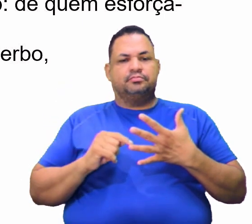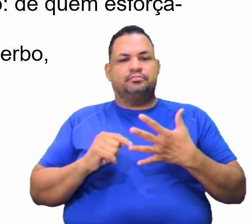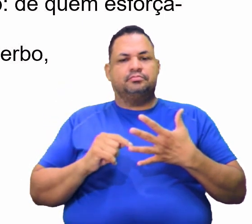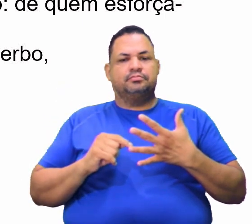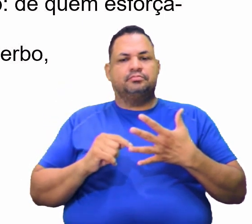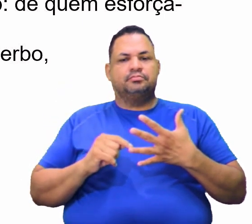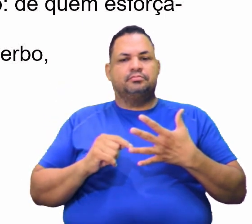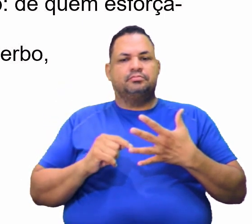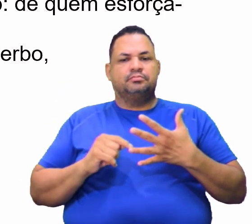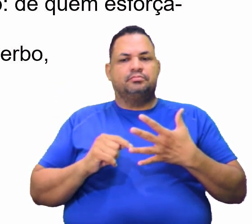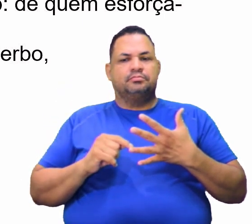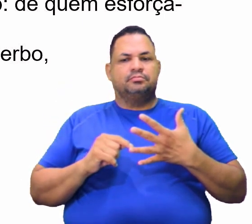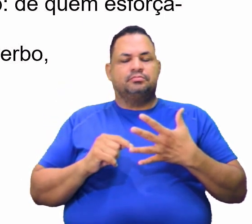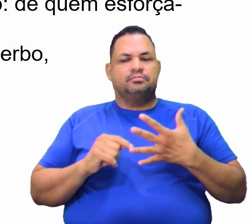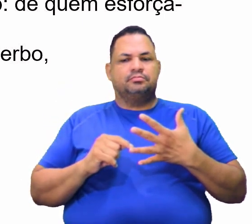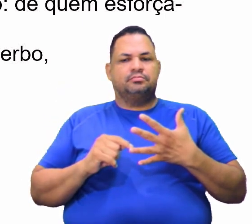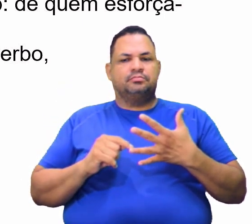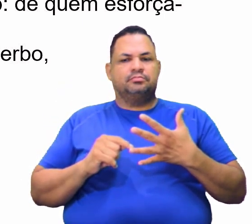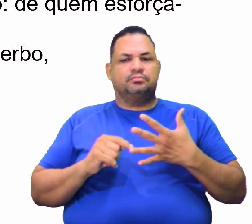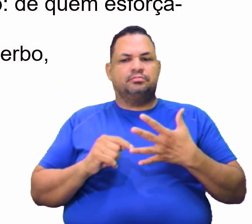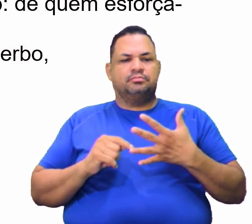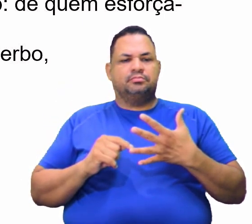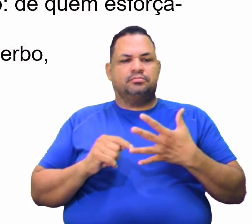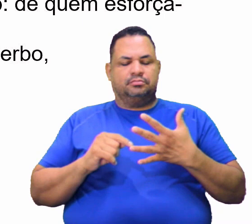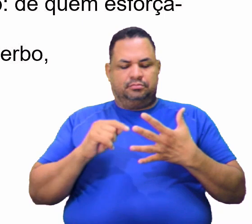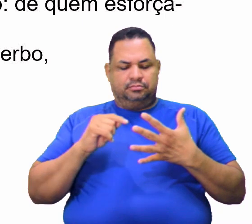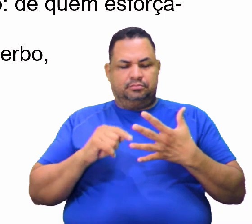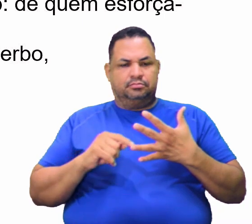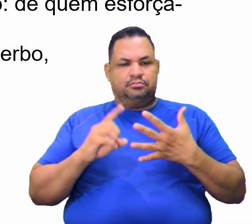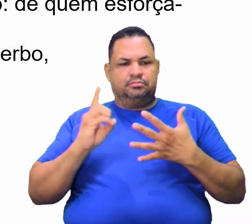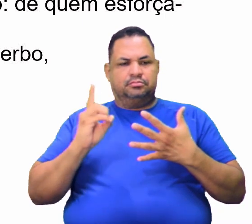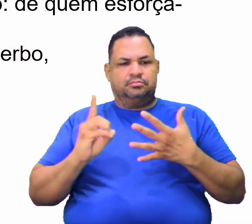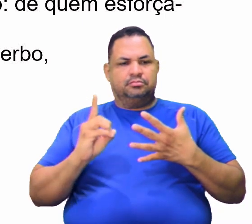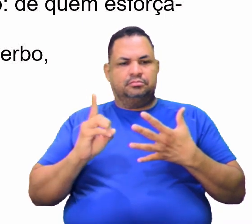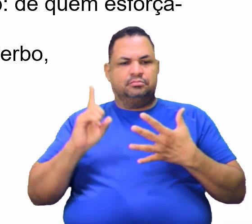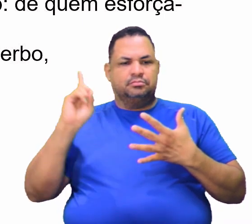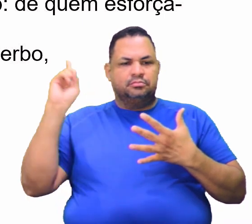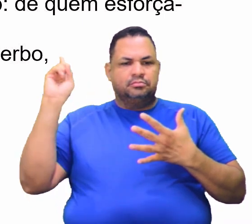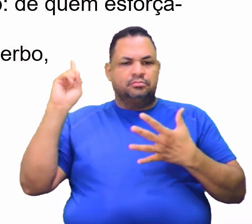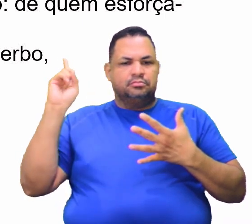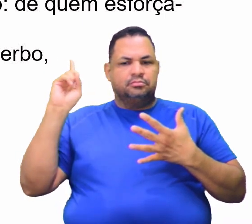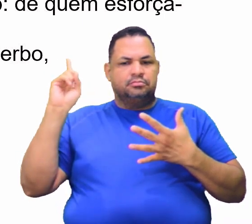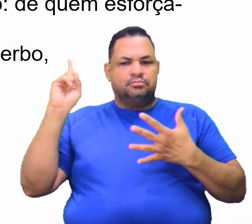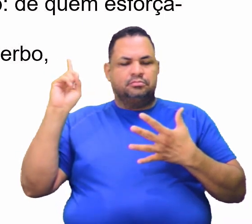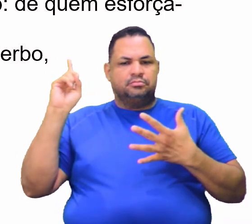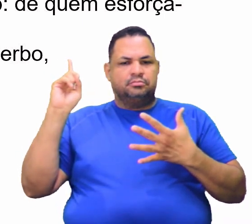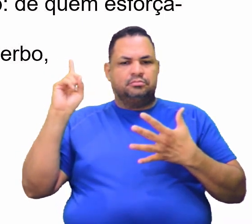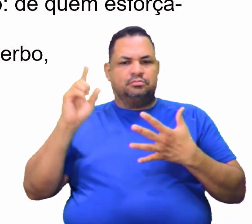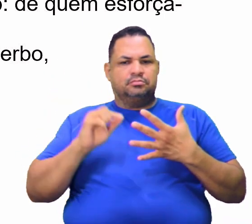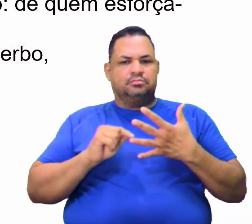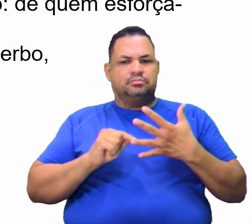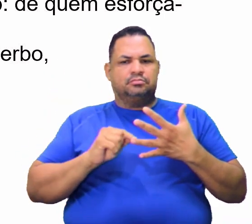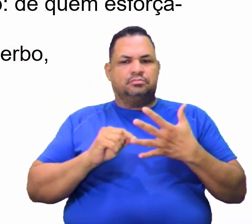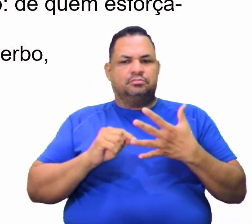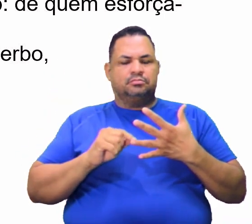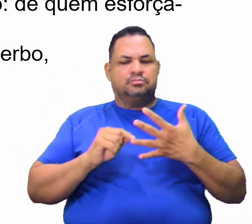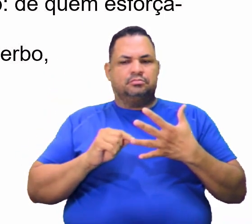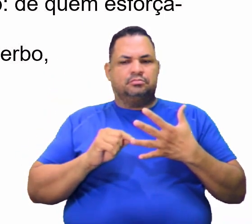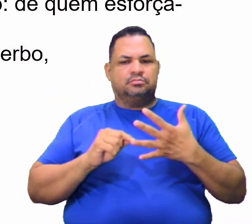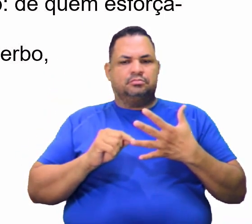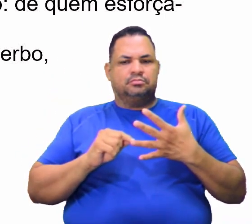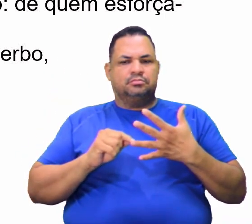se justifica pela presença da palavra negativa. D. Ainda no item 3, estaria correta a